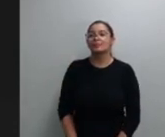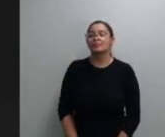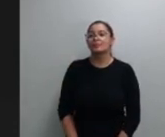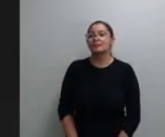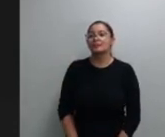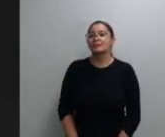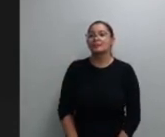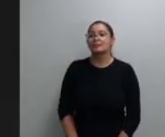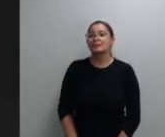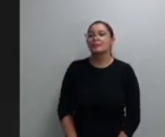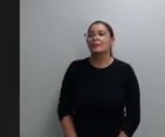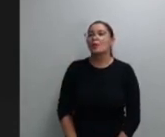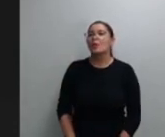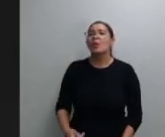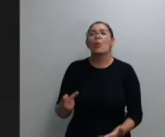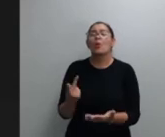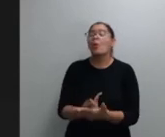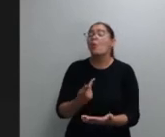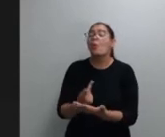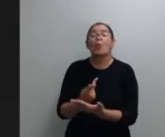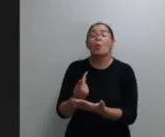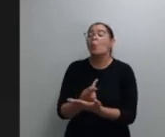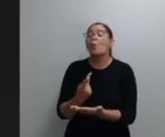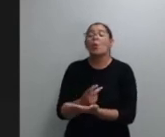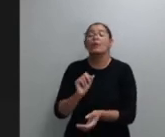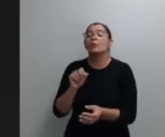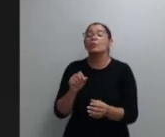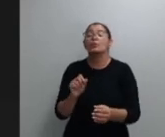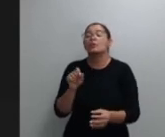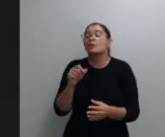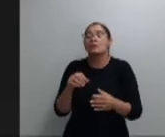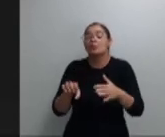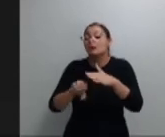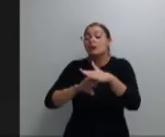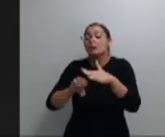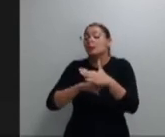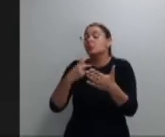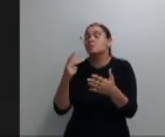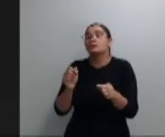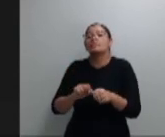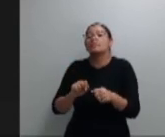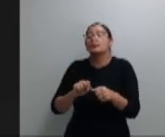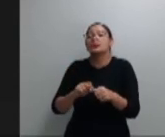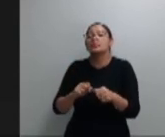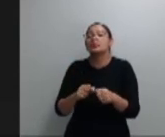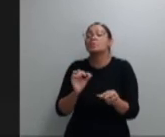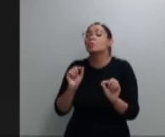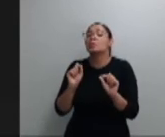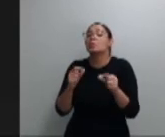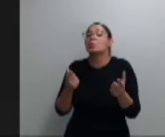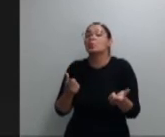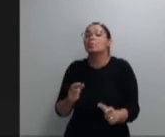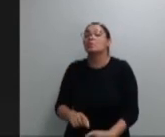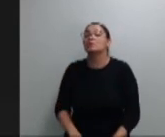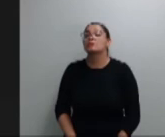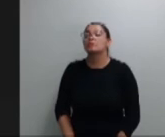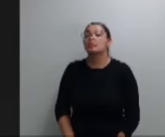que essa empresa cometeu qual foi o ato infracional que essa empresa cometeu olha